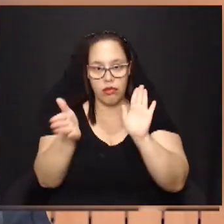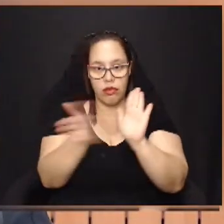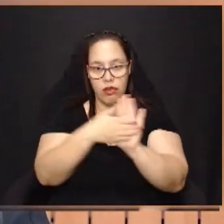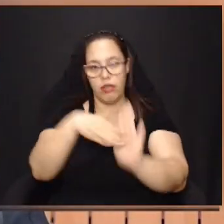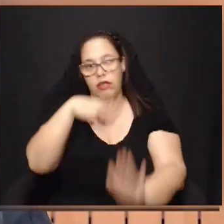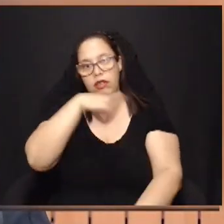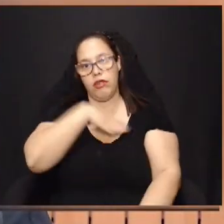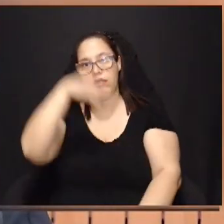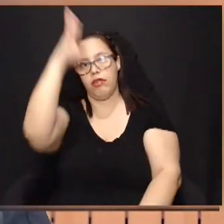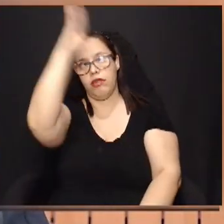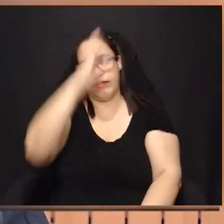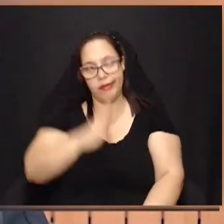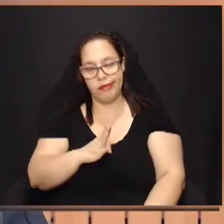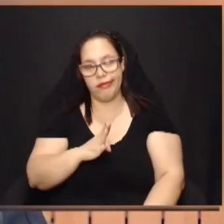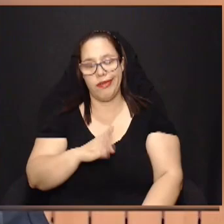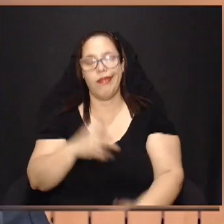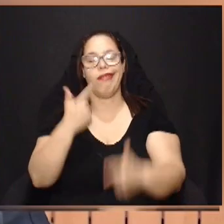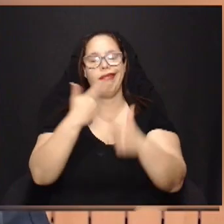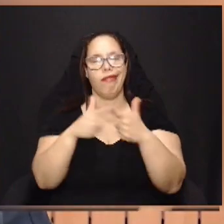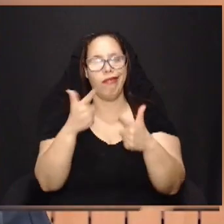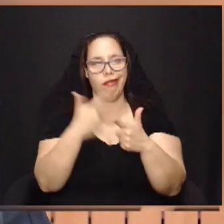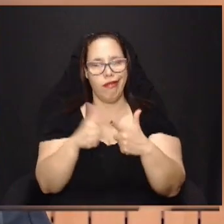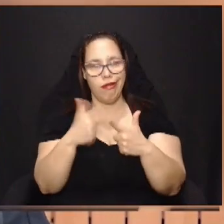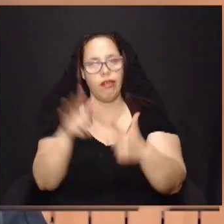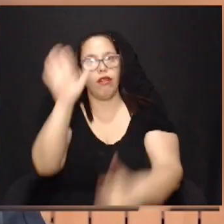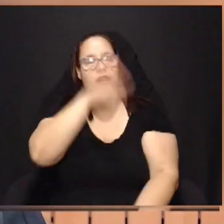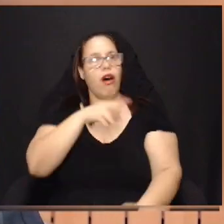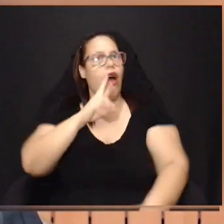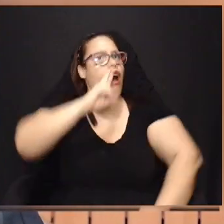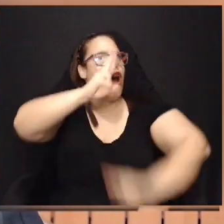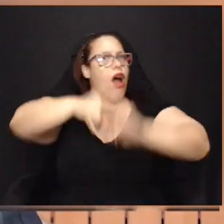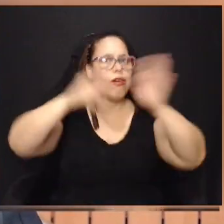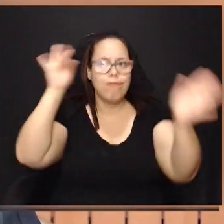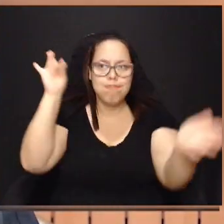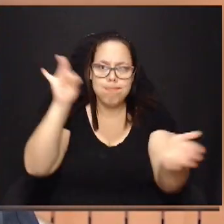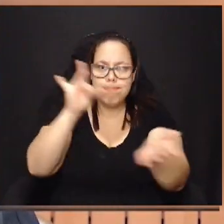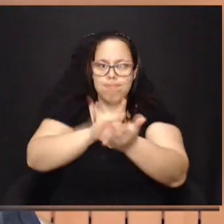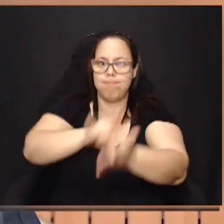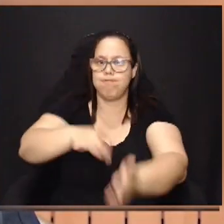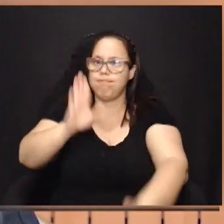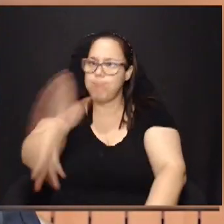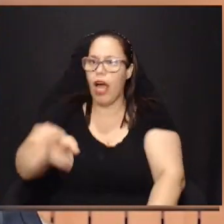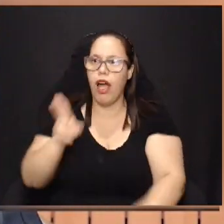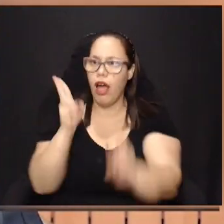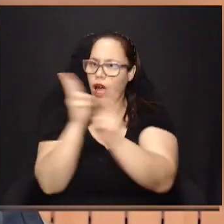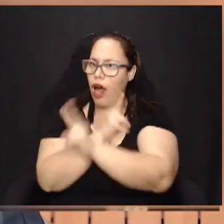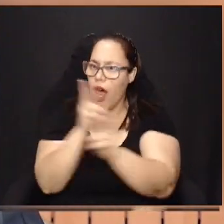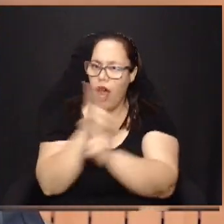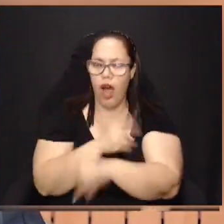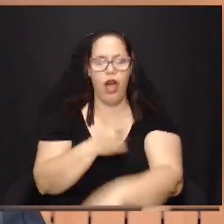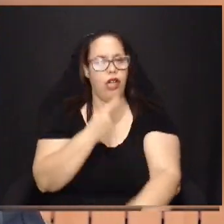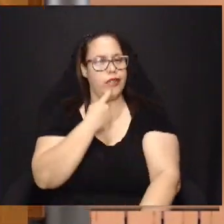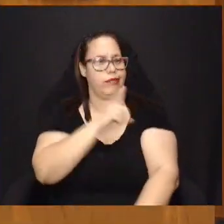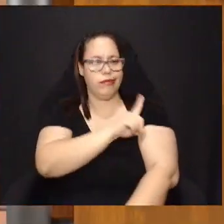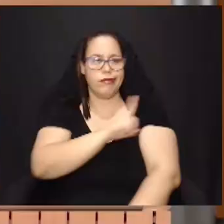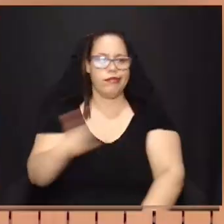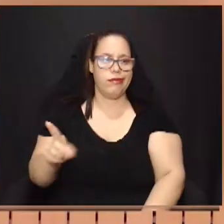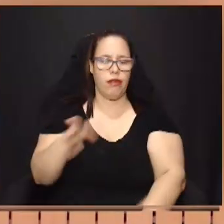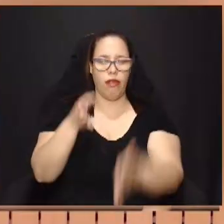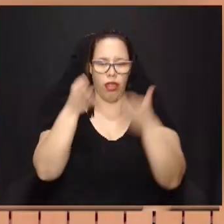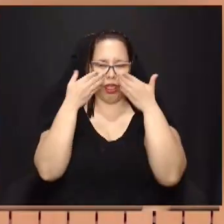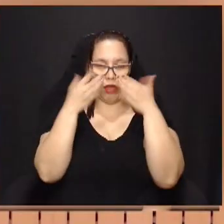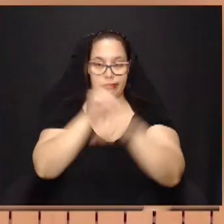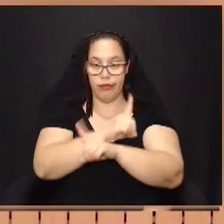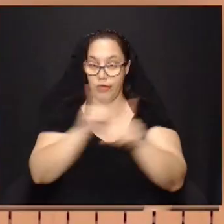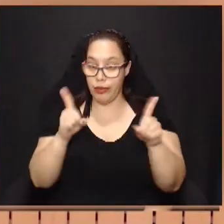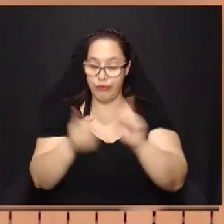problema nacional que exige respostas legislativas urgentes. E Campinas não pode fechar os olhos. Por se